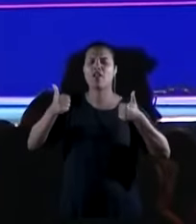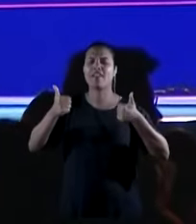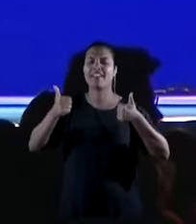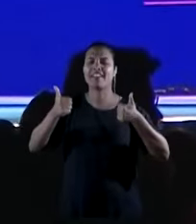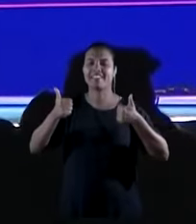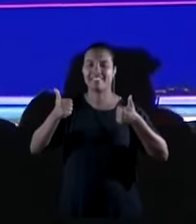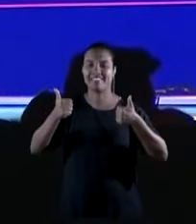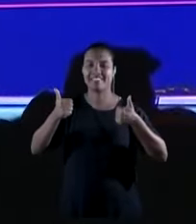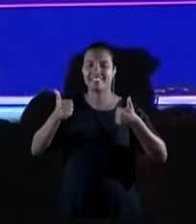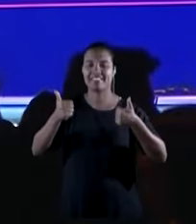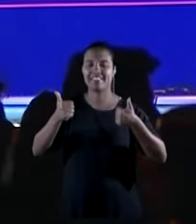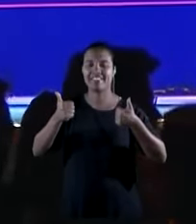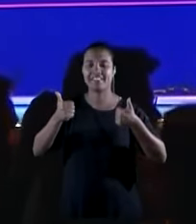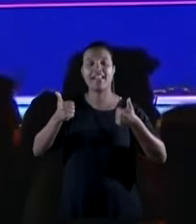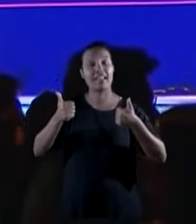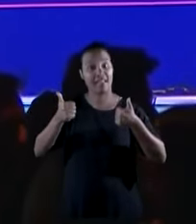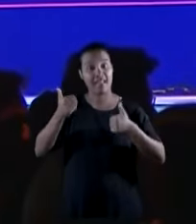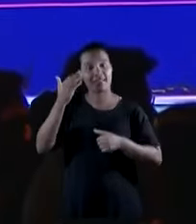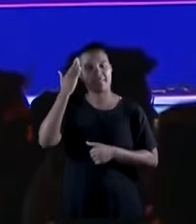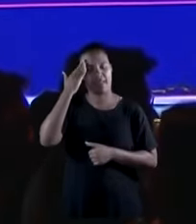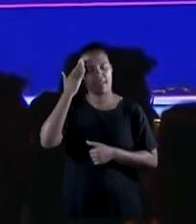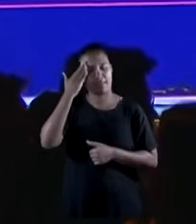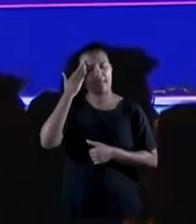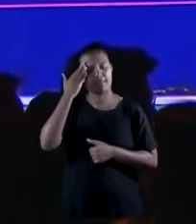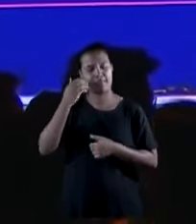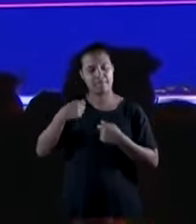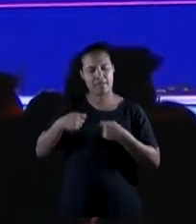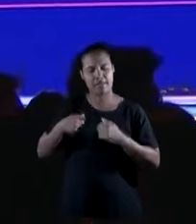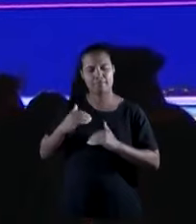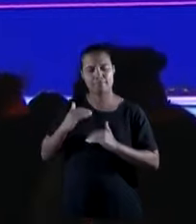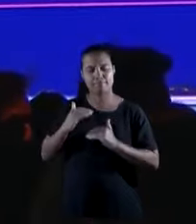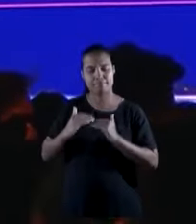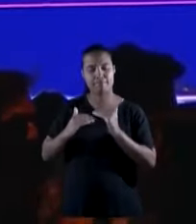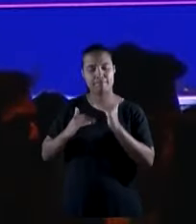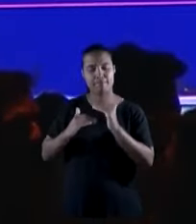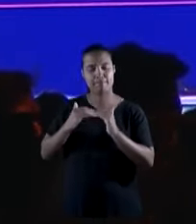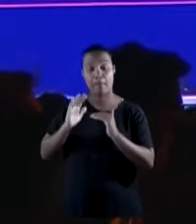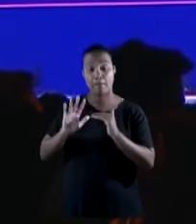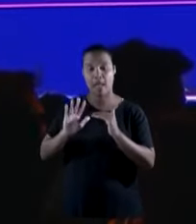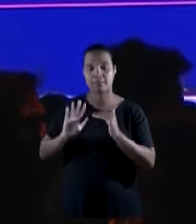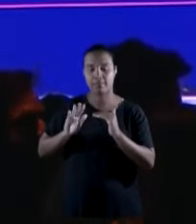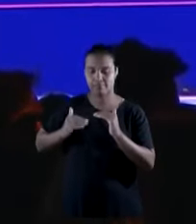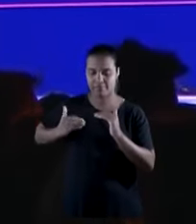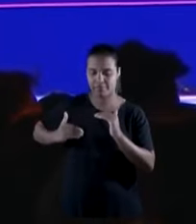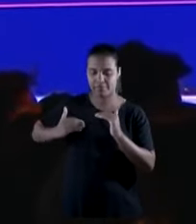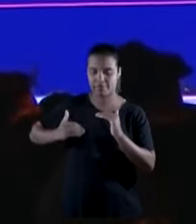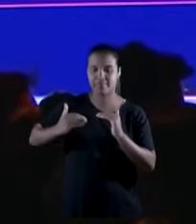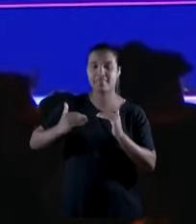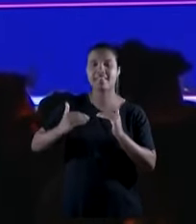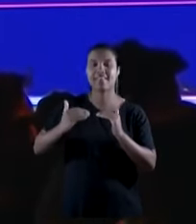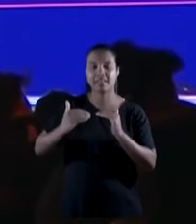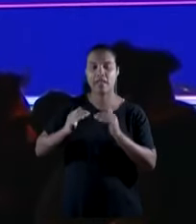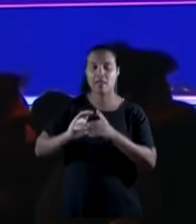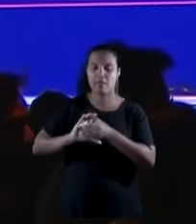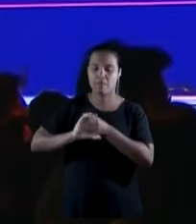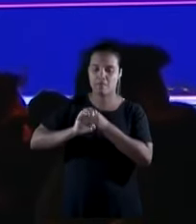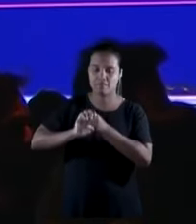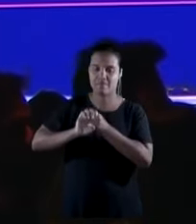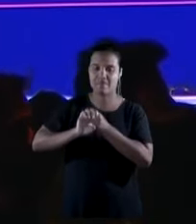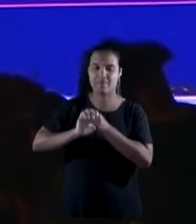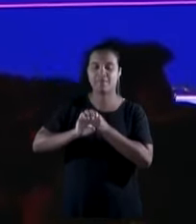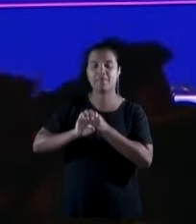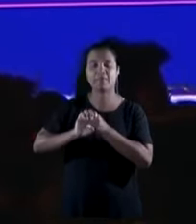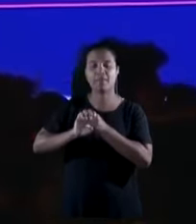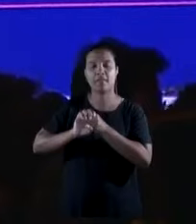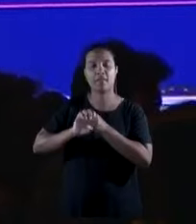Ainda há muito a ser feito, mas estamos no caminho. Temos que seguir de mãos dadas, porque